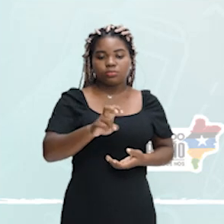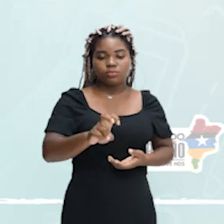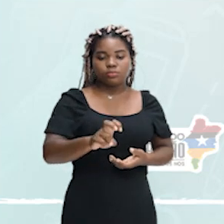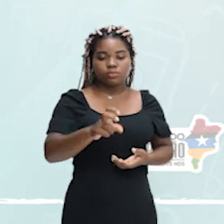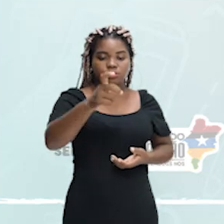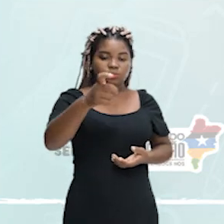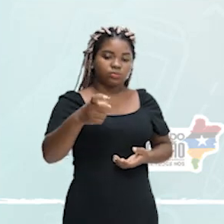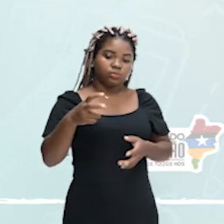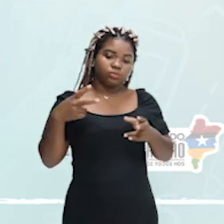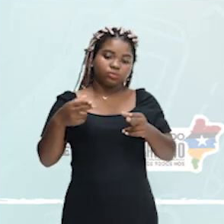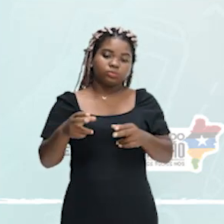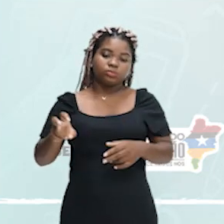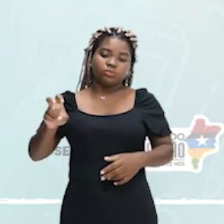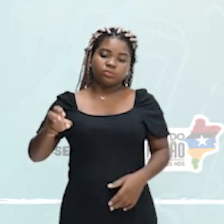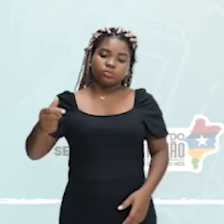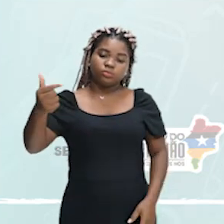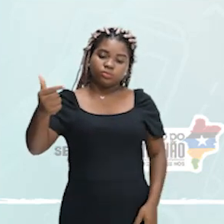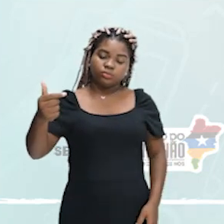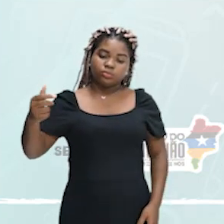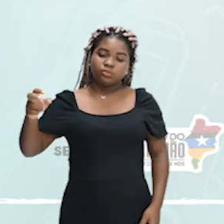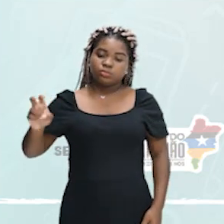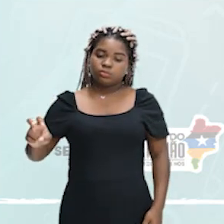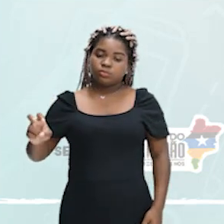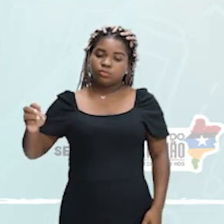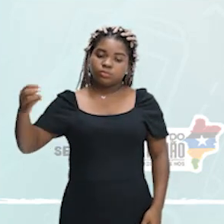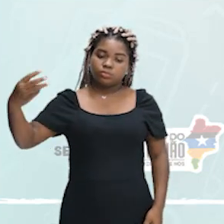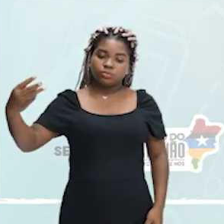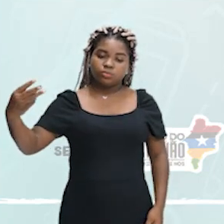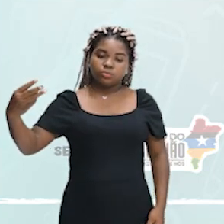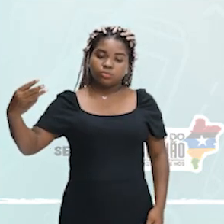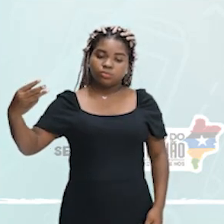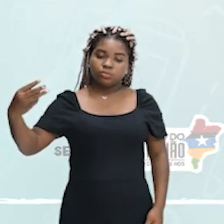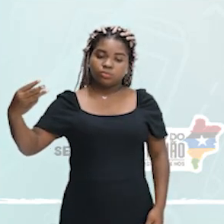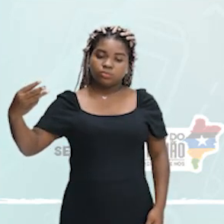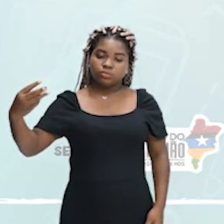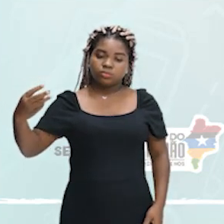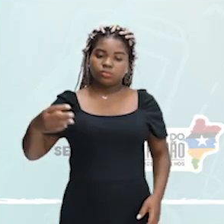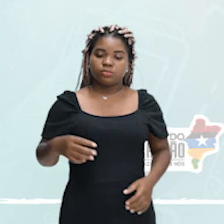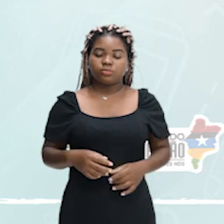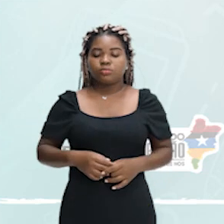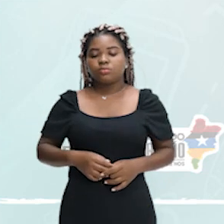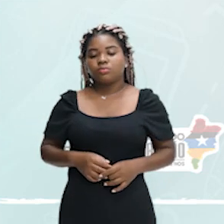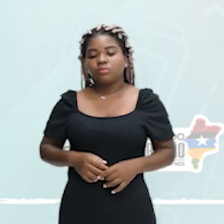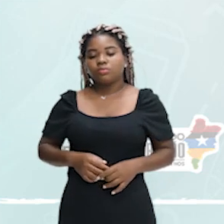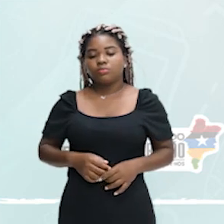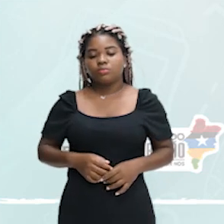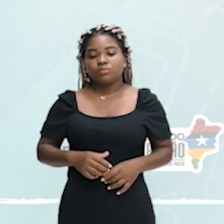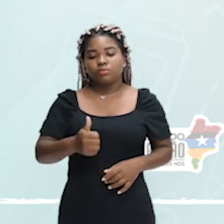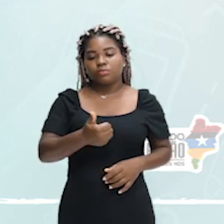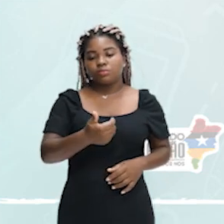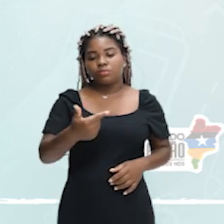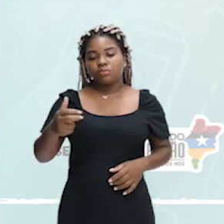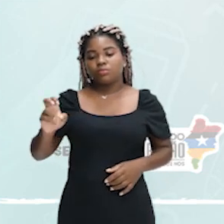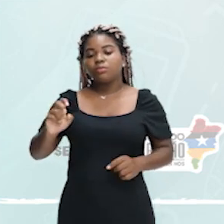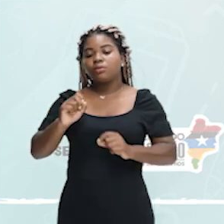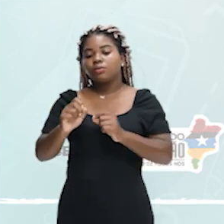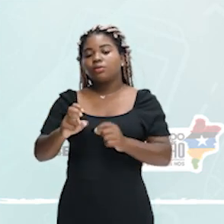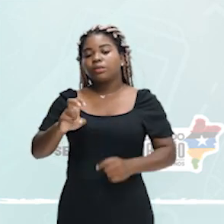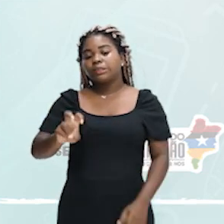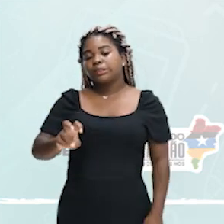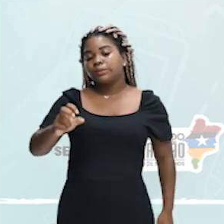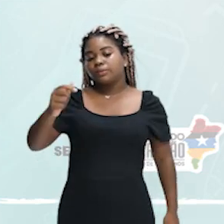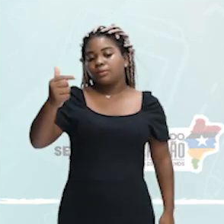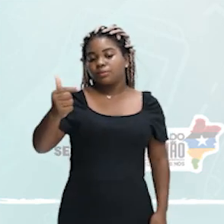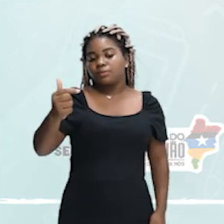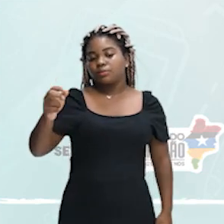a x igual 5 ao quadrado vezes, seria o 125, não é? Mas o 125 é quem? 5 elevado